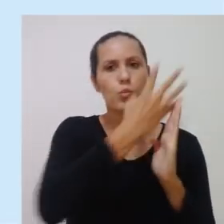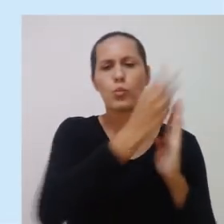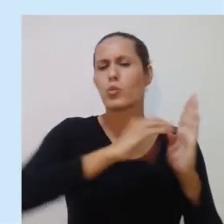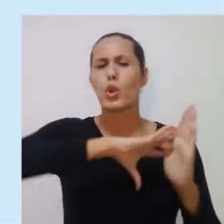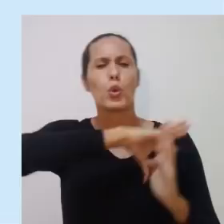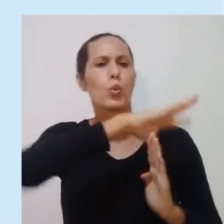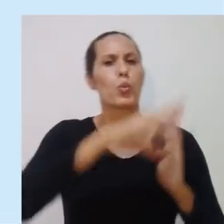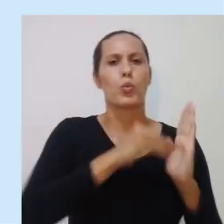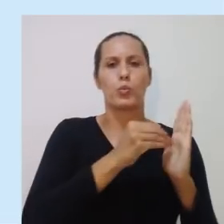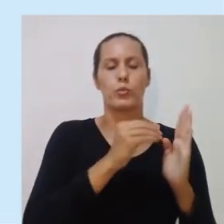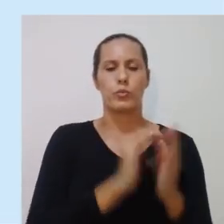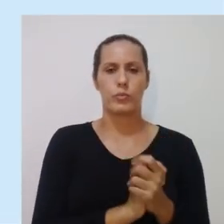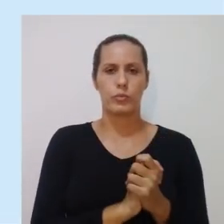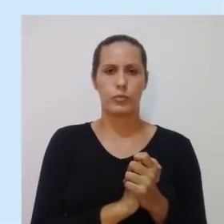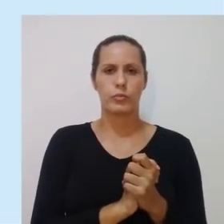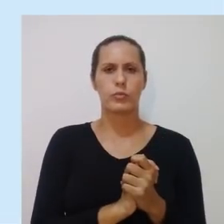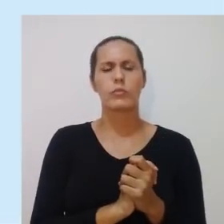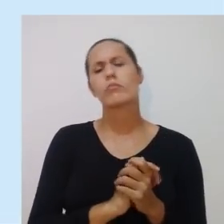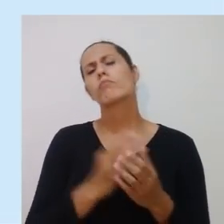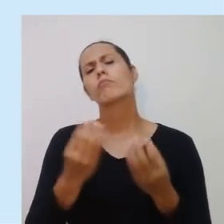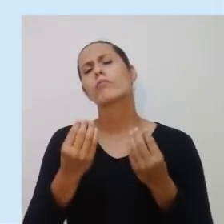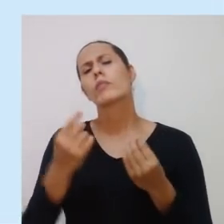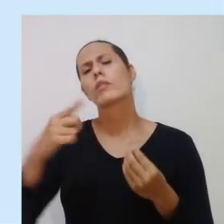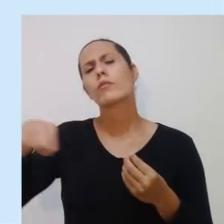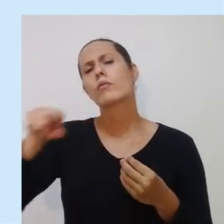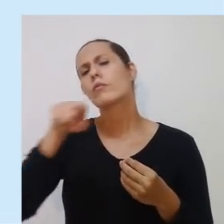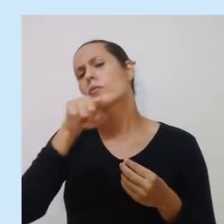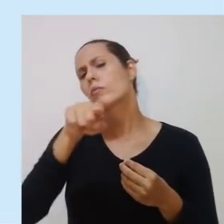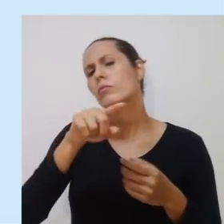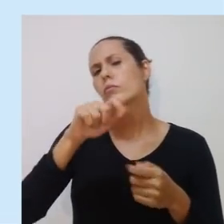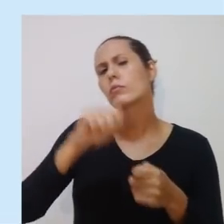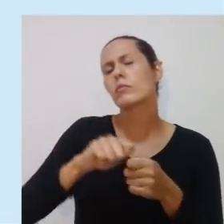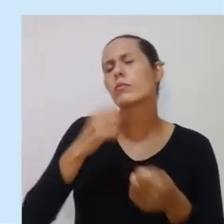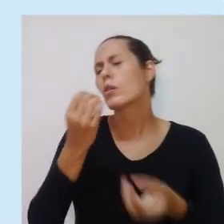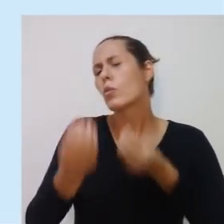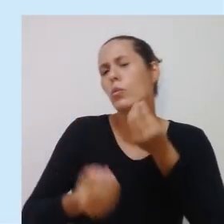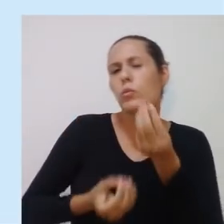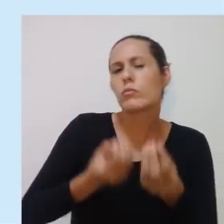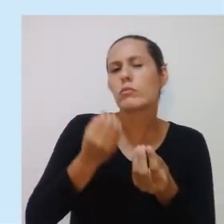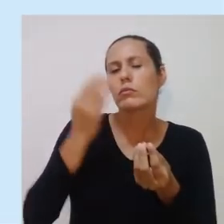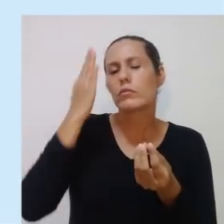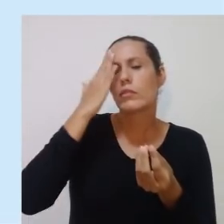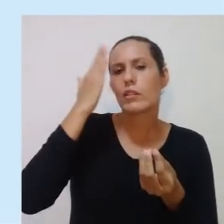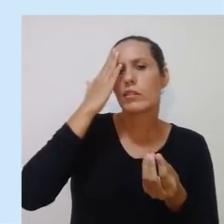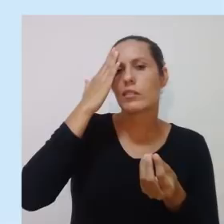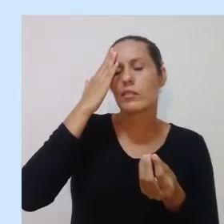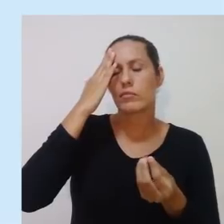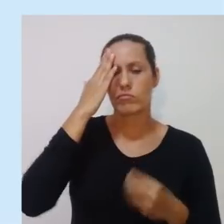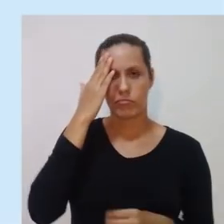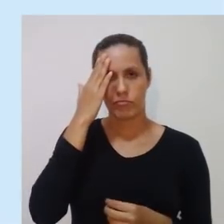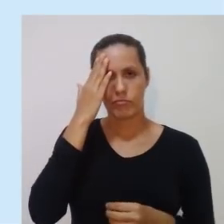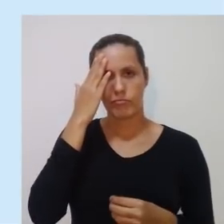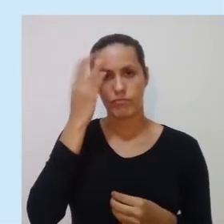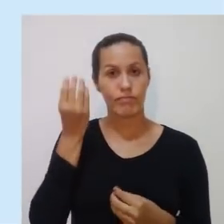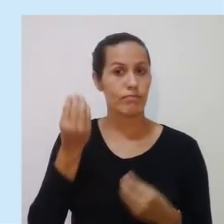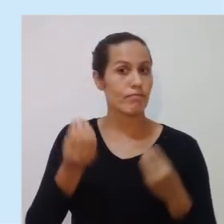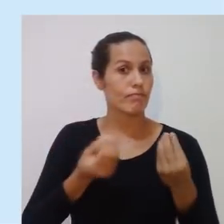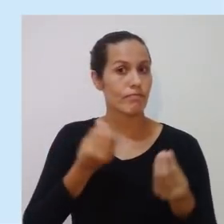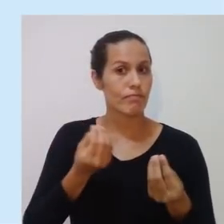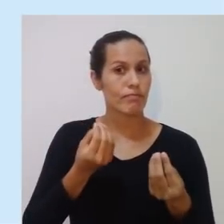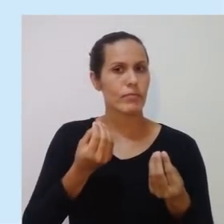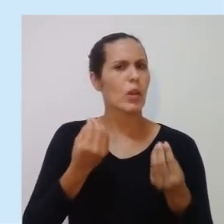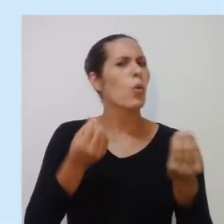Muito bem. Como é que você faz para entender o sentido do conjunto,